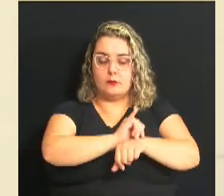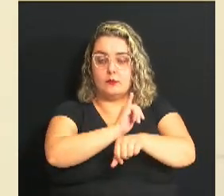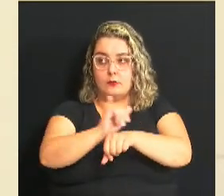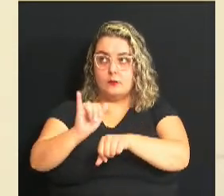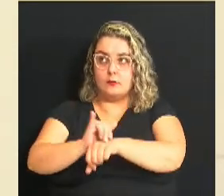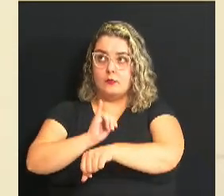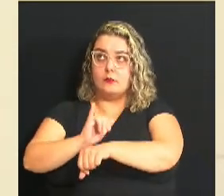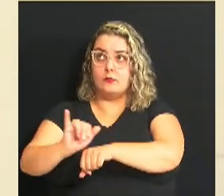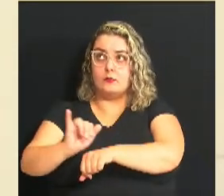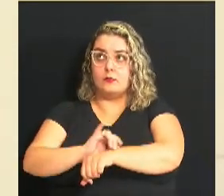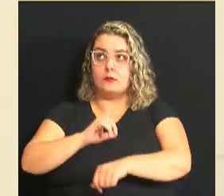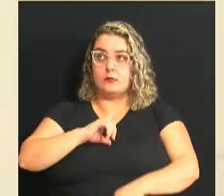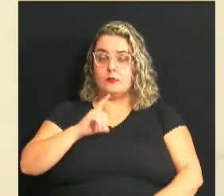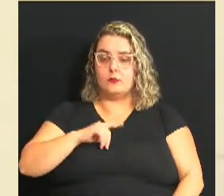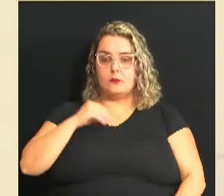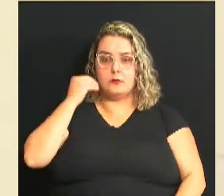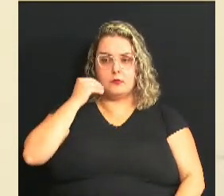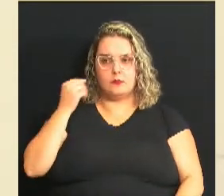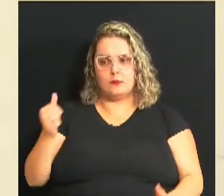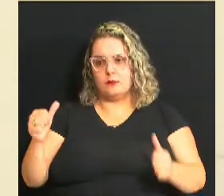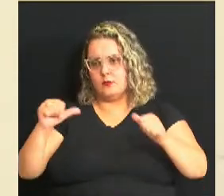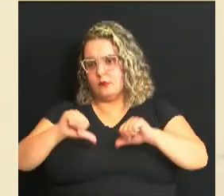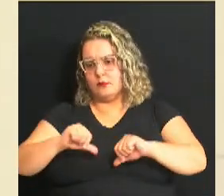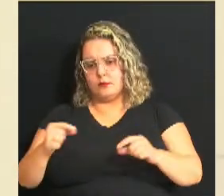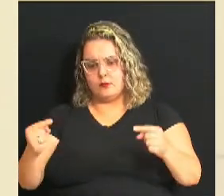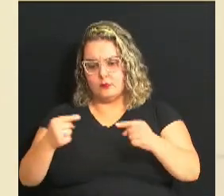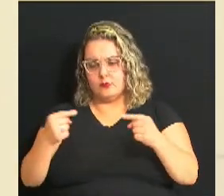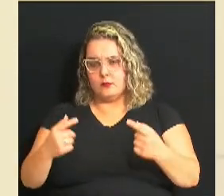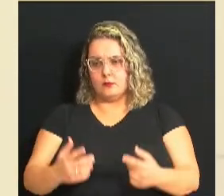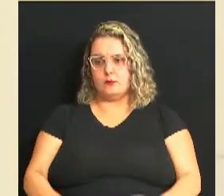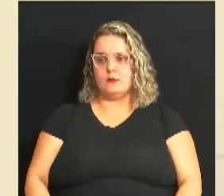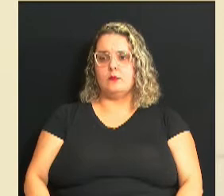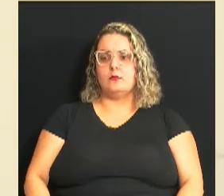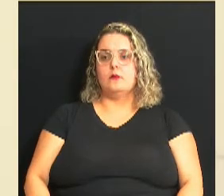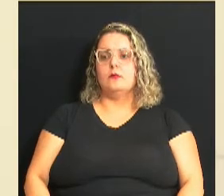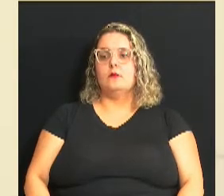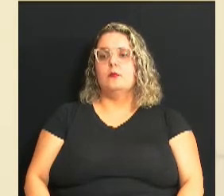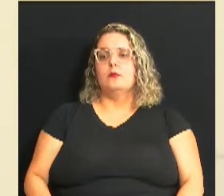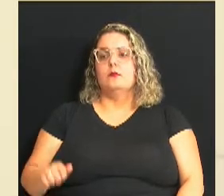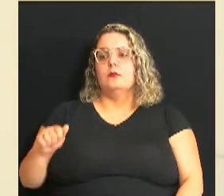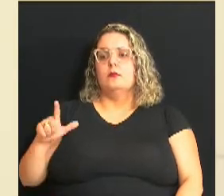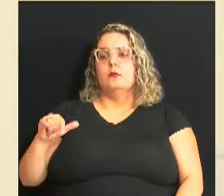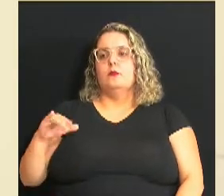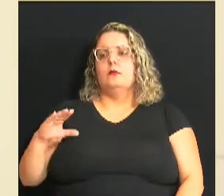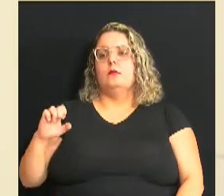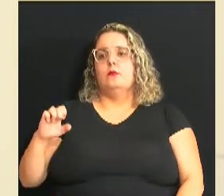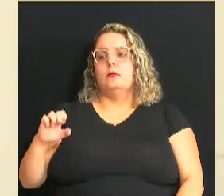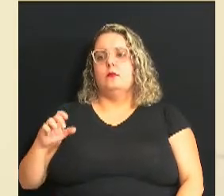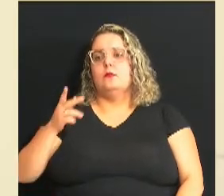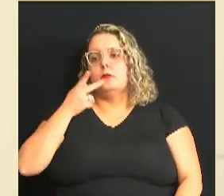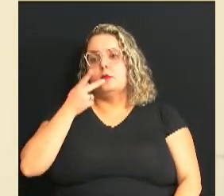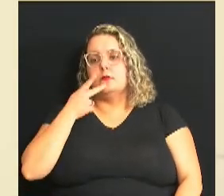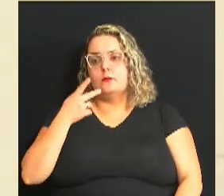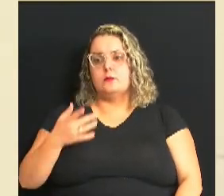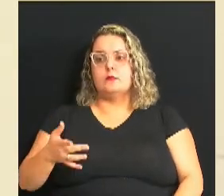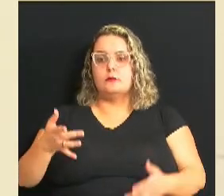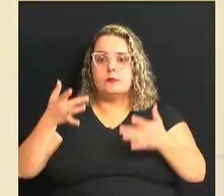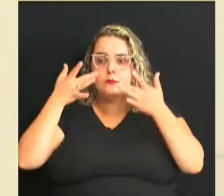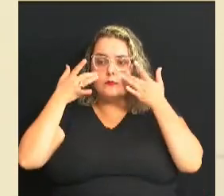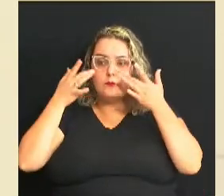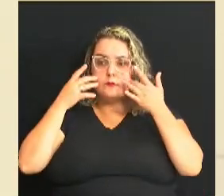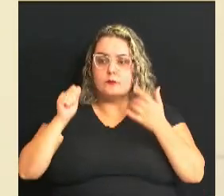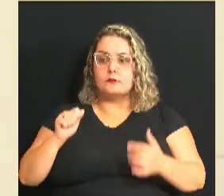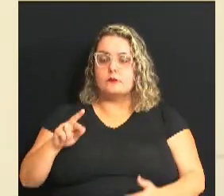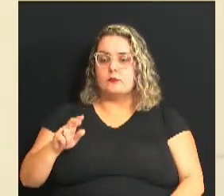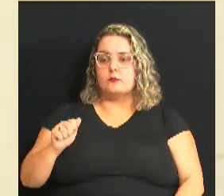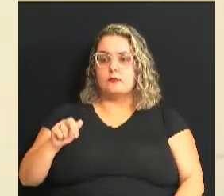algumas experiências ruins, né? A Alice citou aqui o caso do Teatro Estadual de Araras, que talvez não tenha